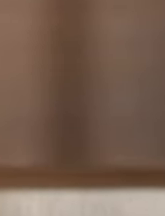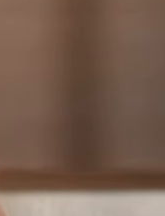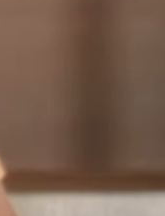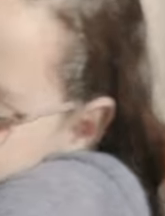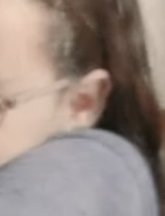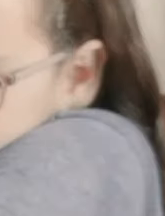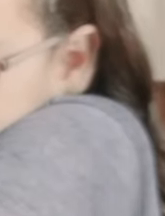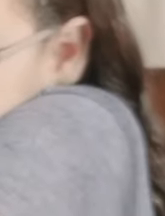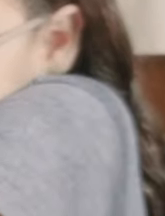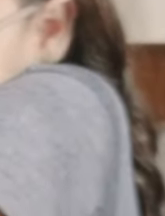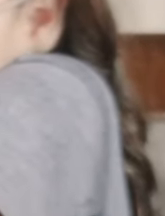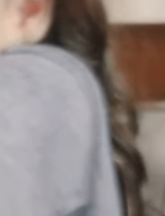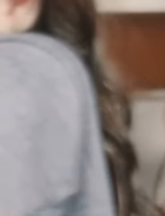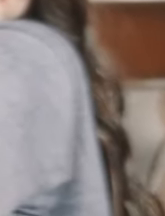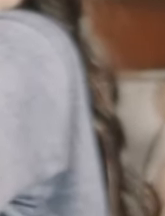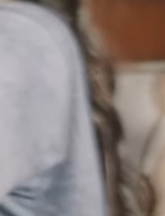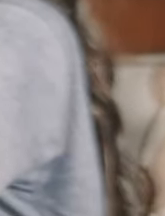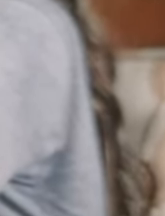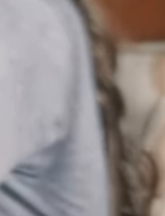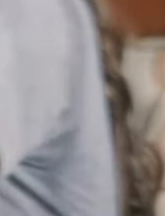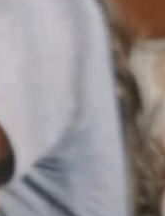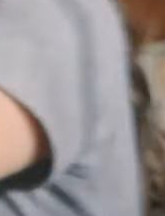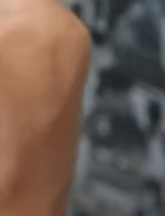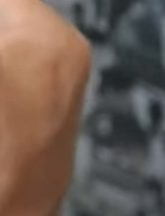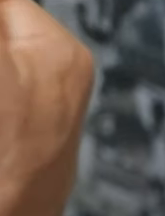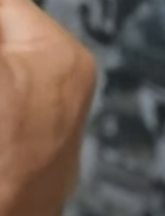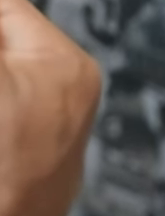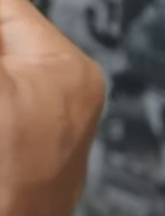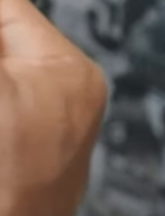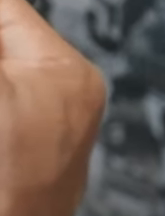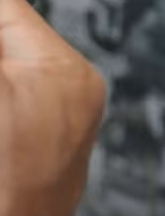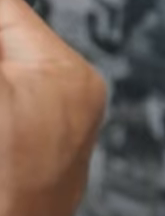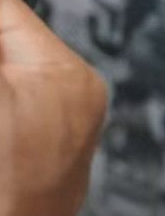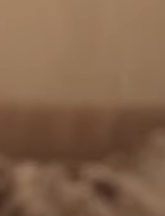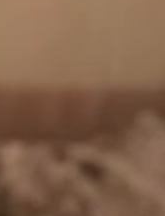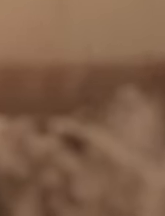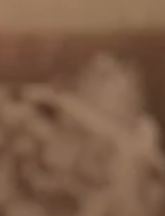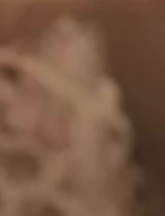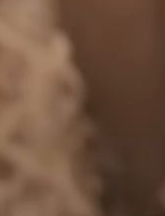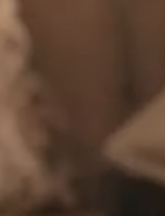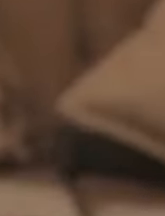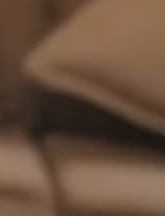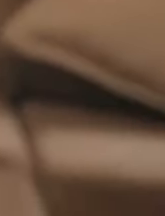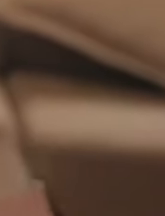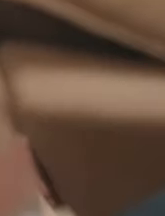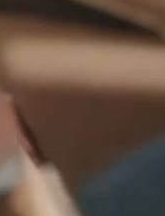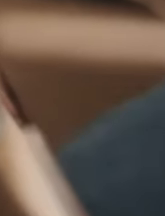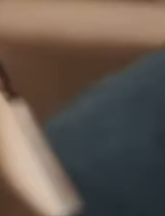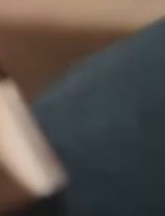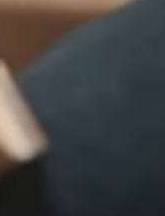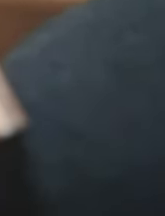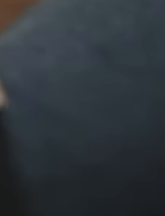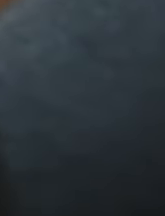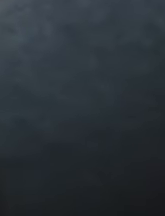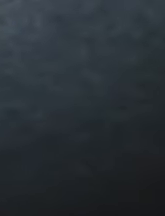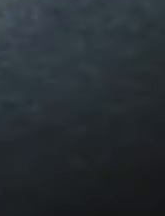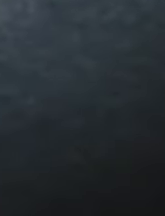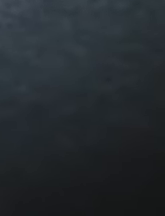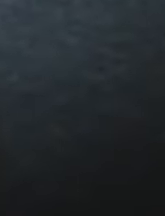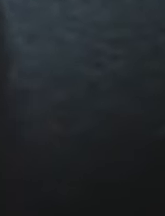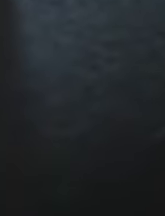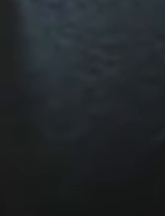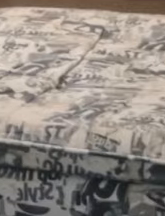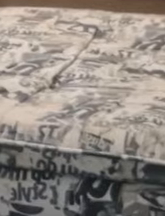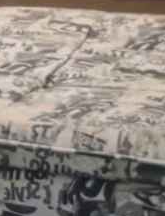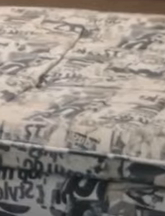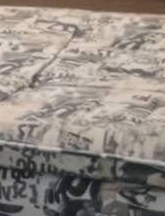Graziele e Luana, são as minhas caçulas. Eu sou pastor e a nossa missão é fazer um resgate